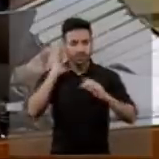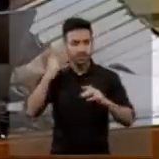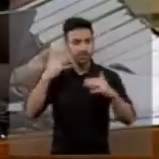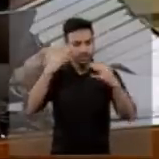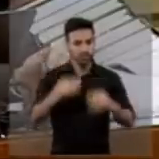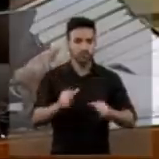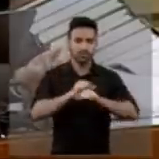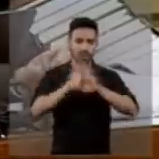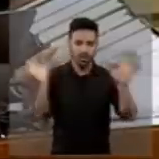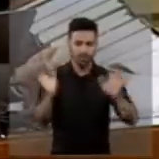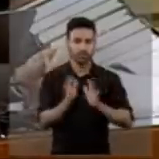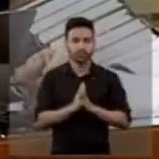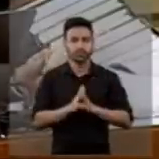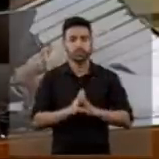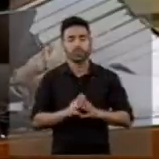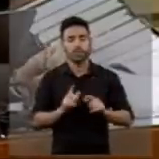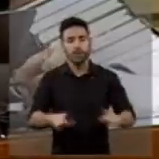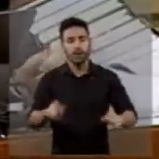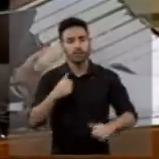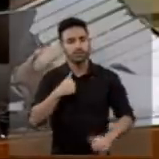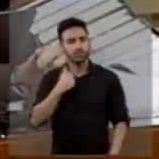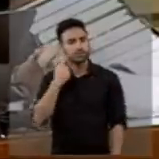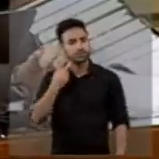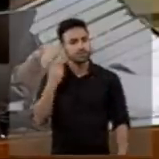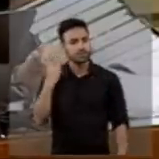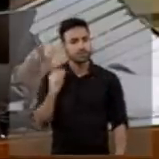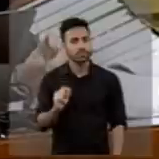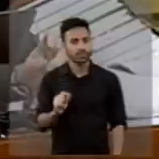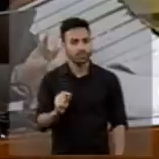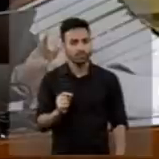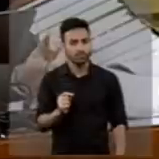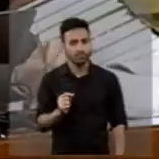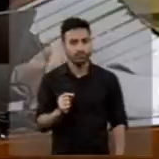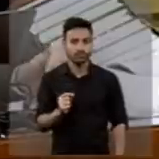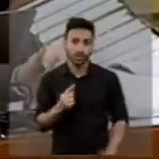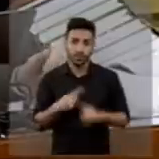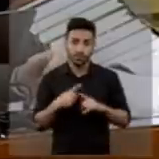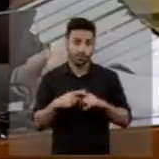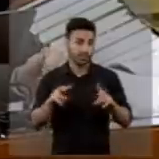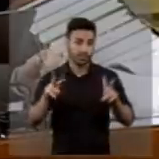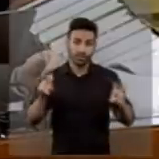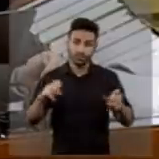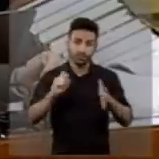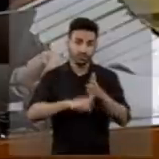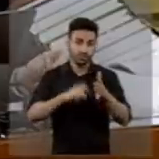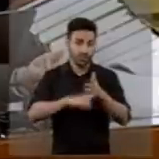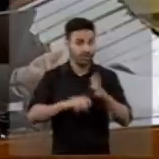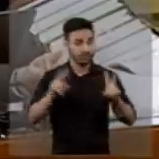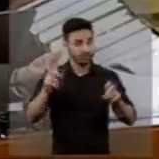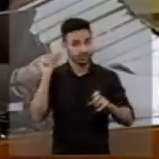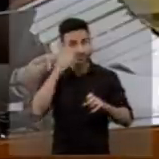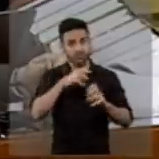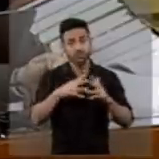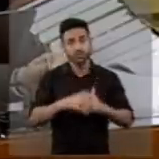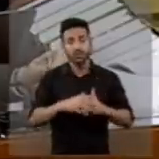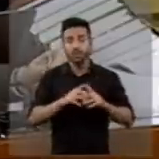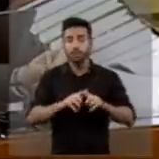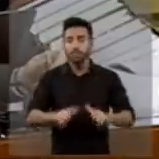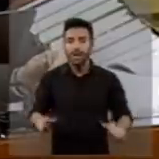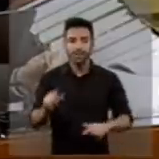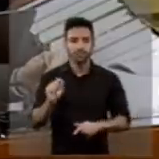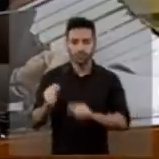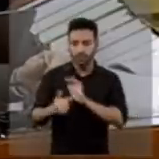os jurisdicionados. Exatamente, eu entendi, é necessário em matéria tributária. Tratando-se de matéria tributária. Eu entendi que a